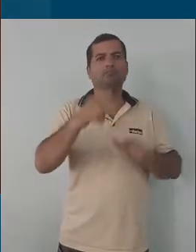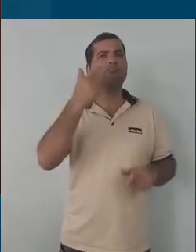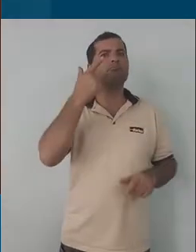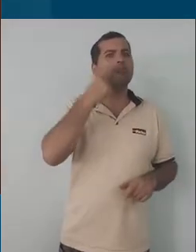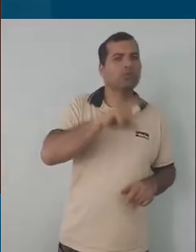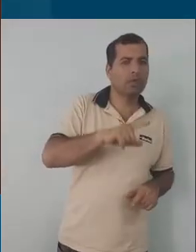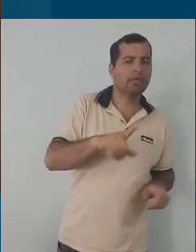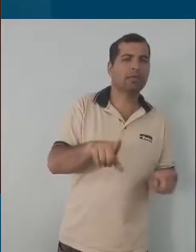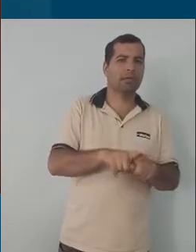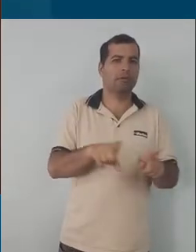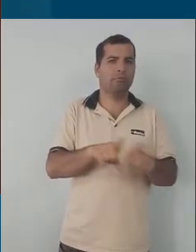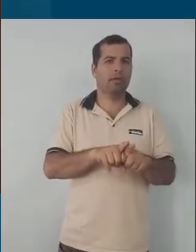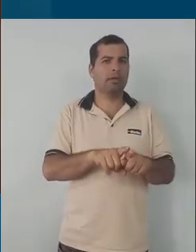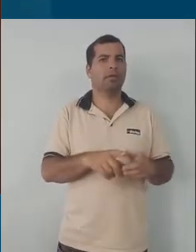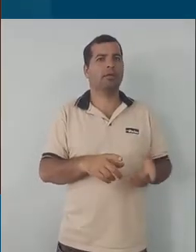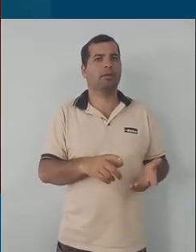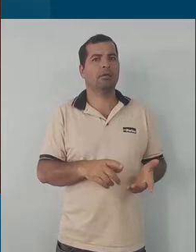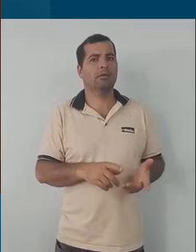qualidade e